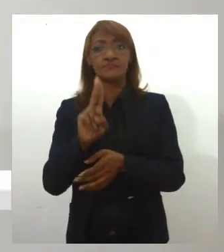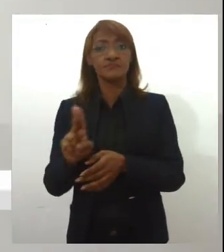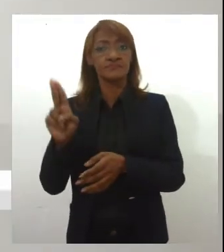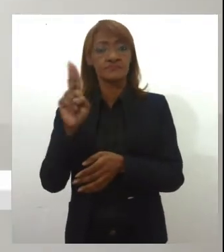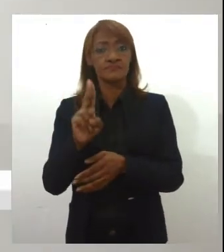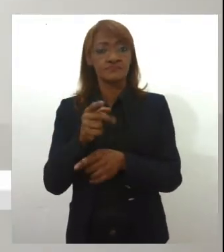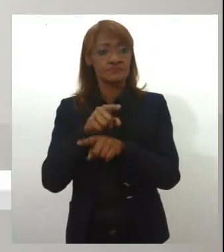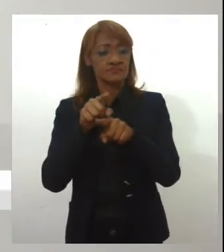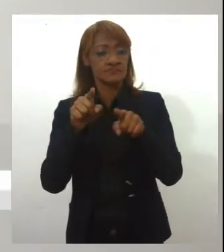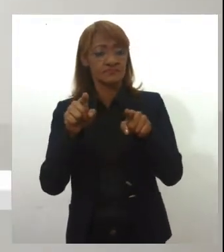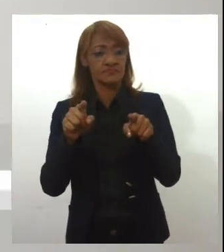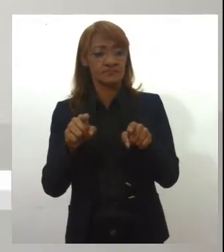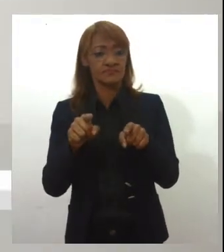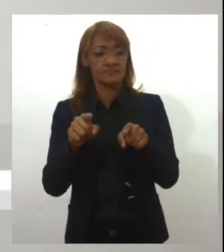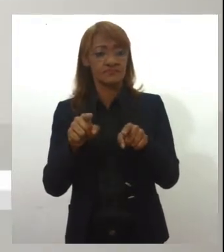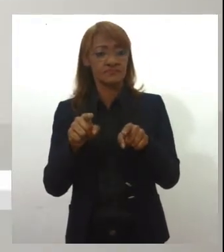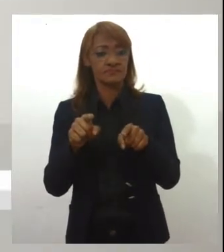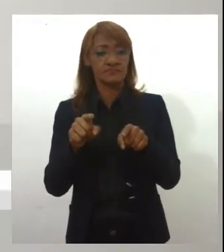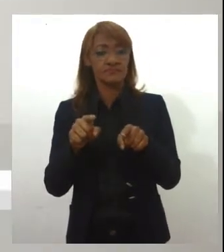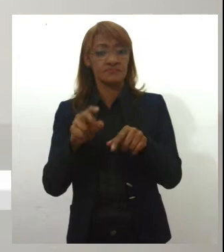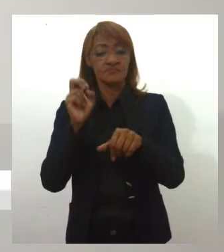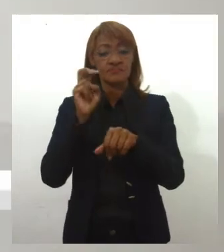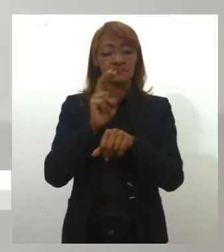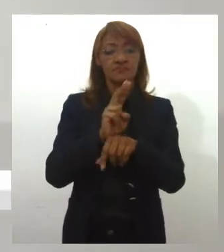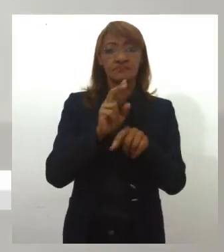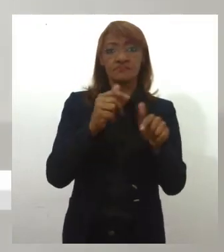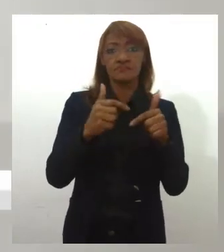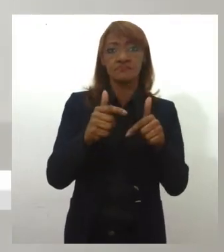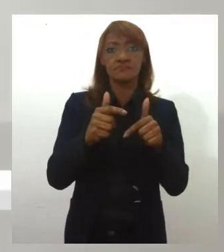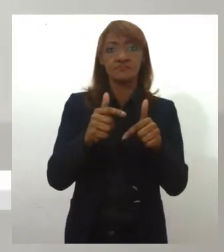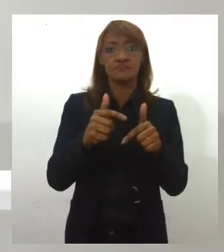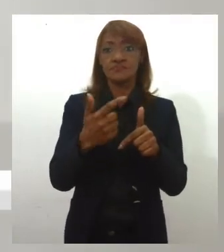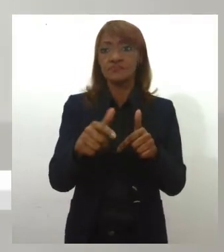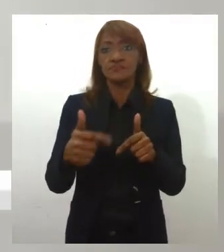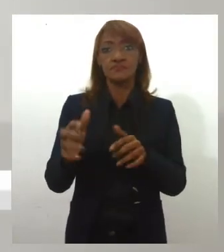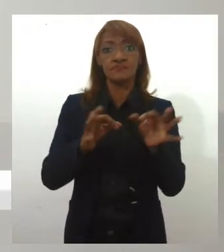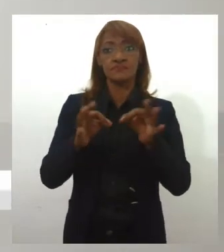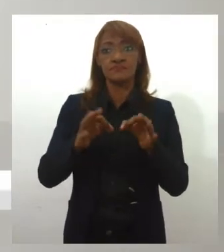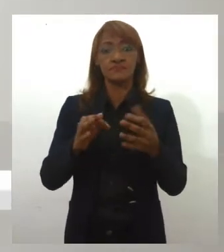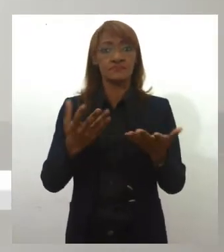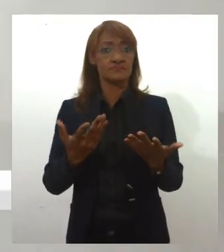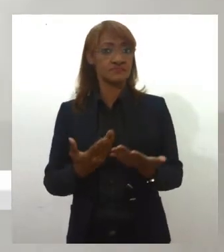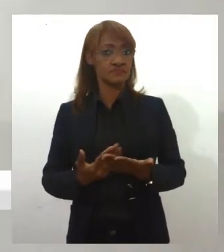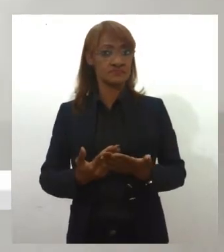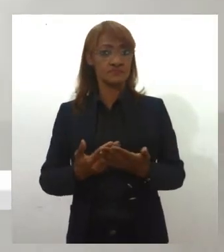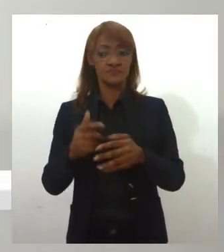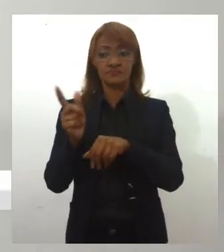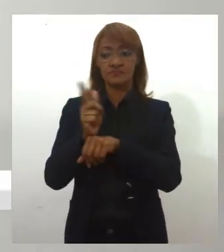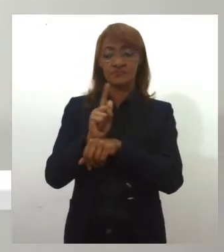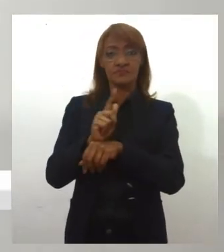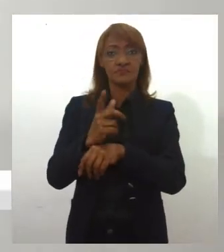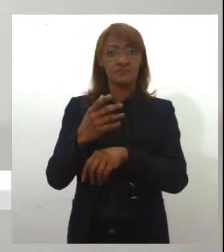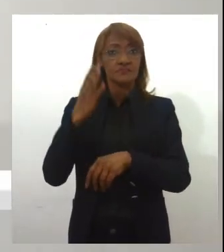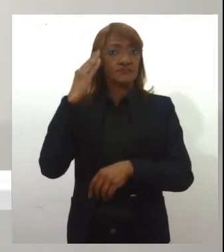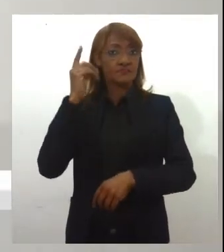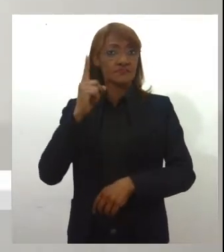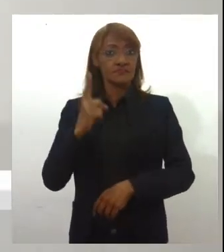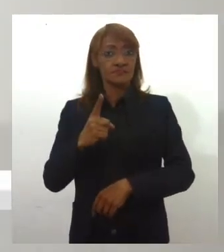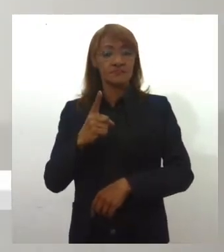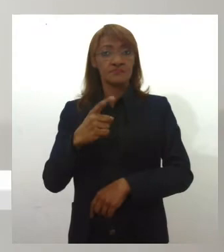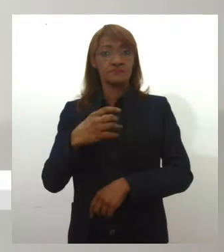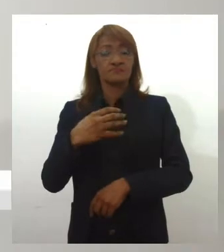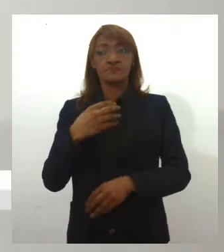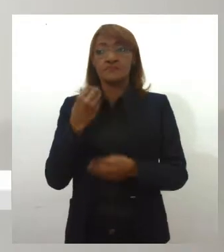eles chegavam no mercado de trabalho totalmente despreparados. Eles não tinham a gestão das emoções, eles não